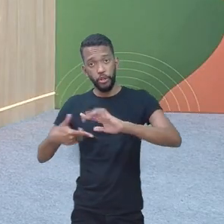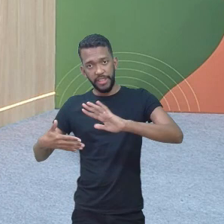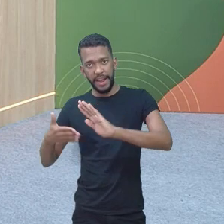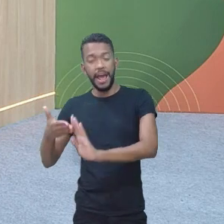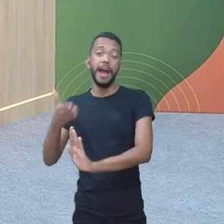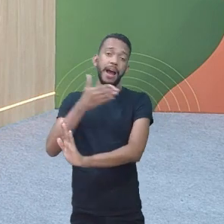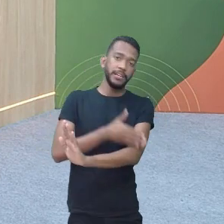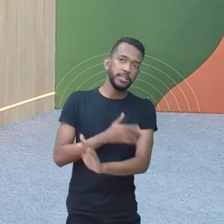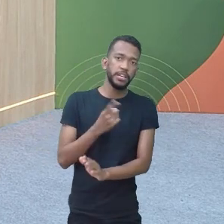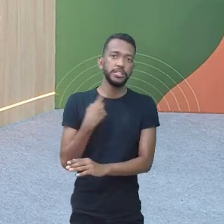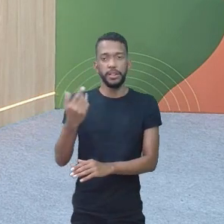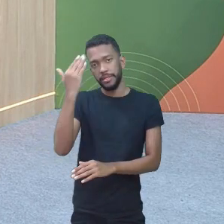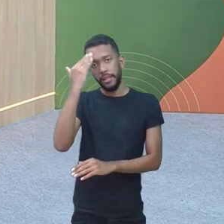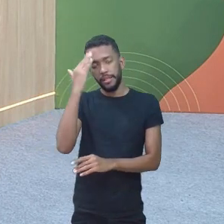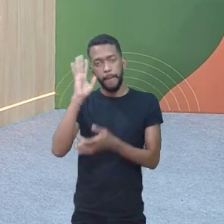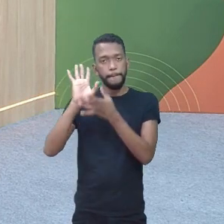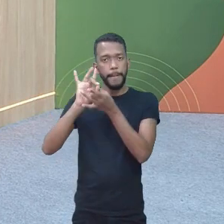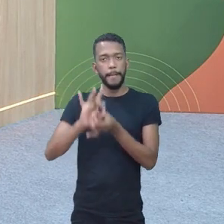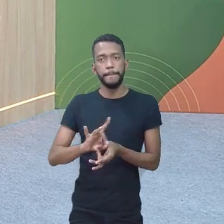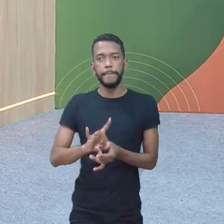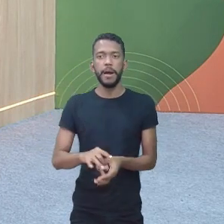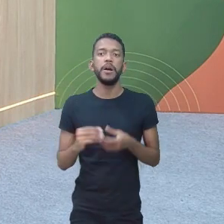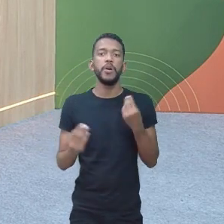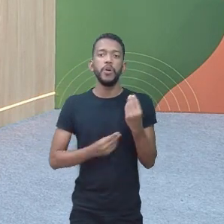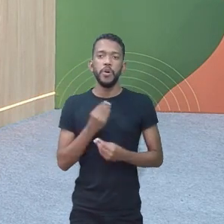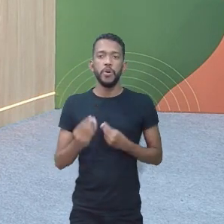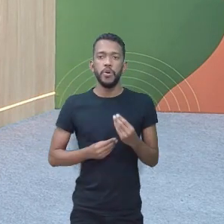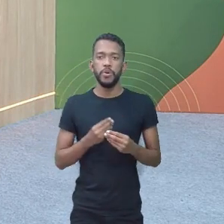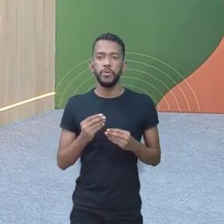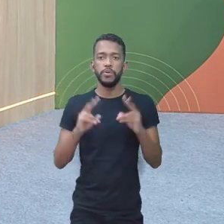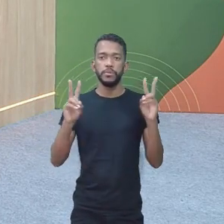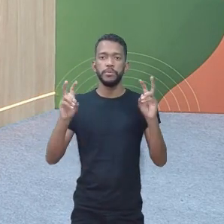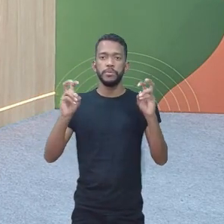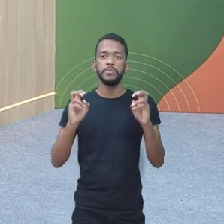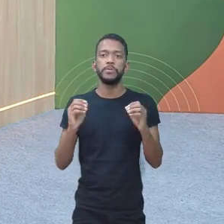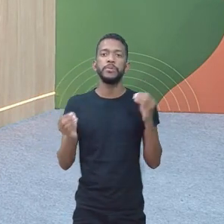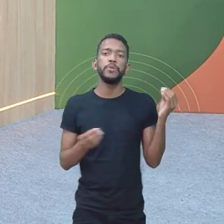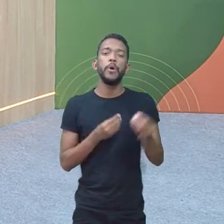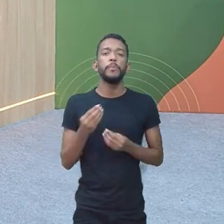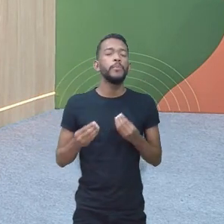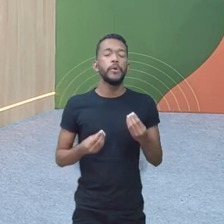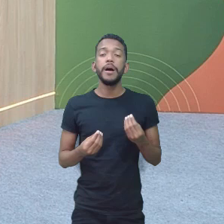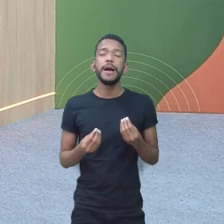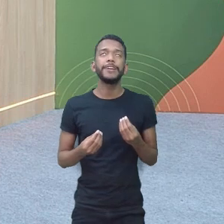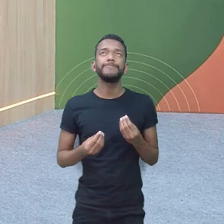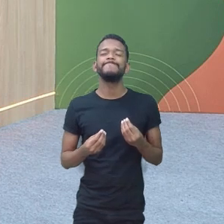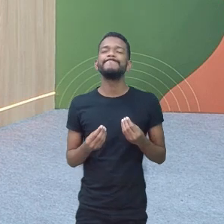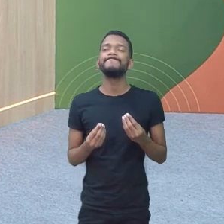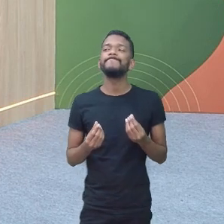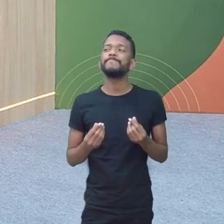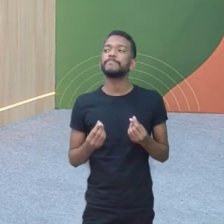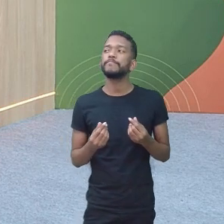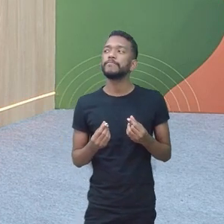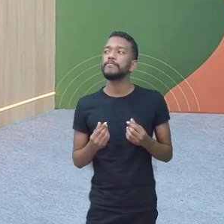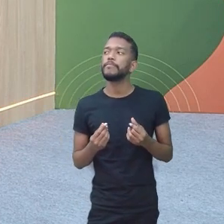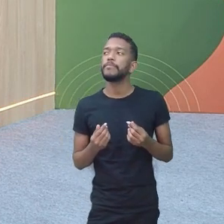Moderna, é bom a gente entender essa questão de como eram